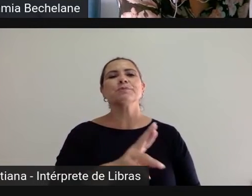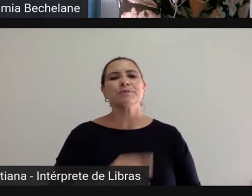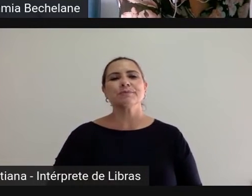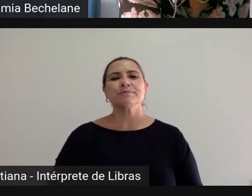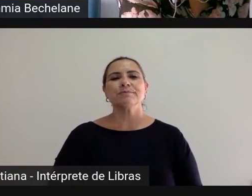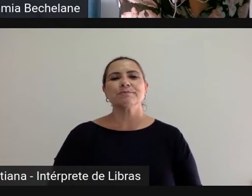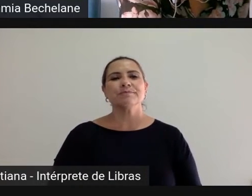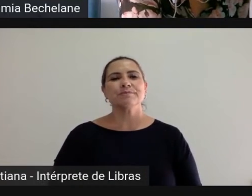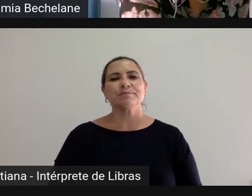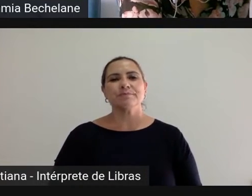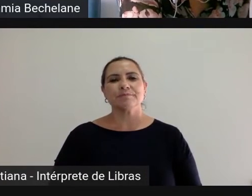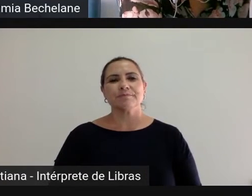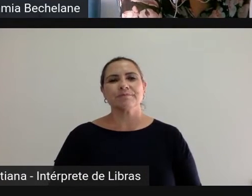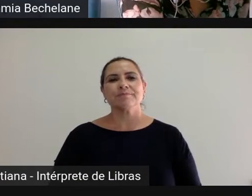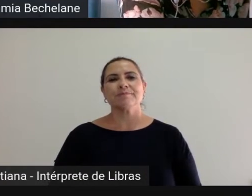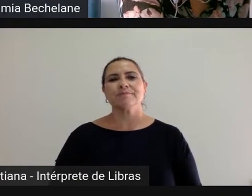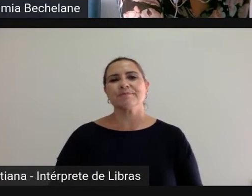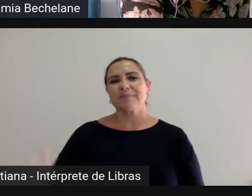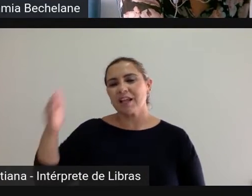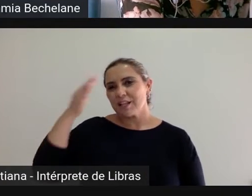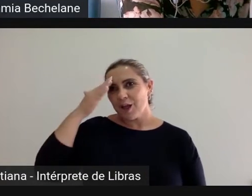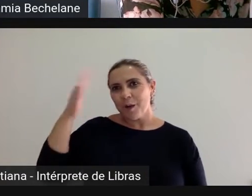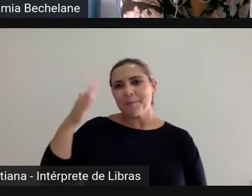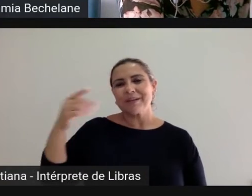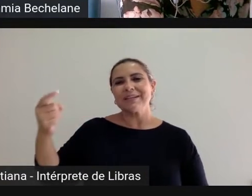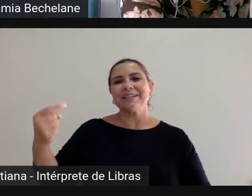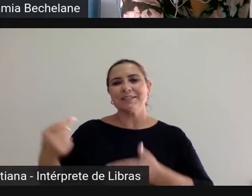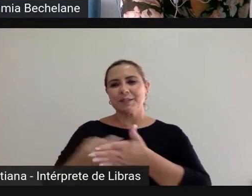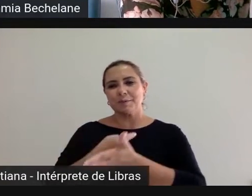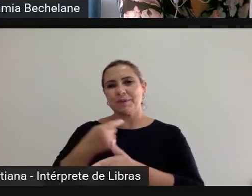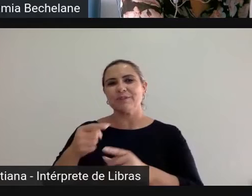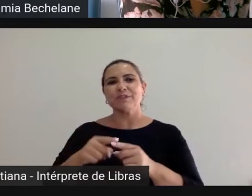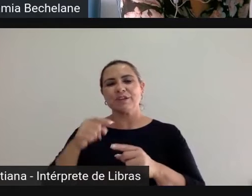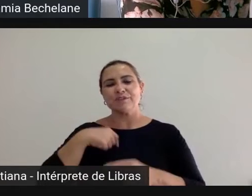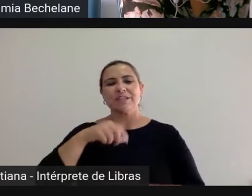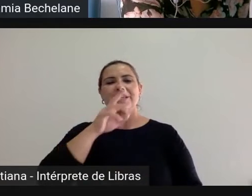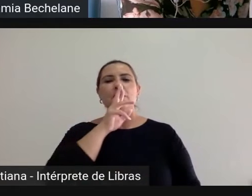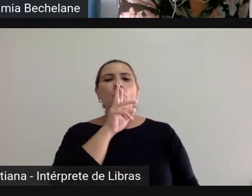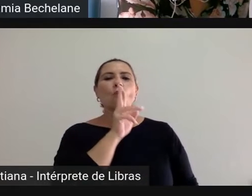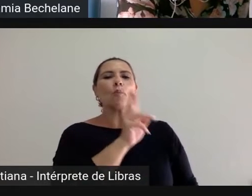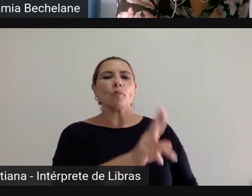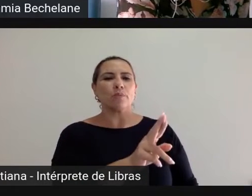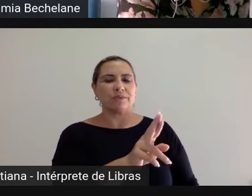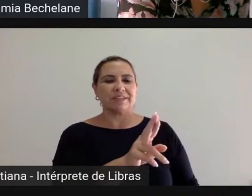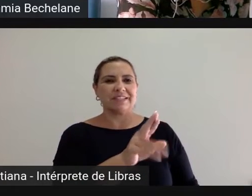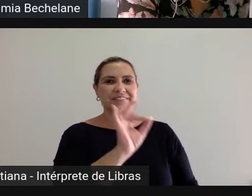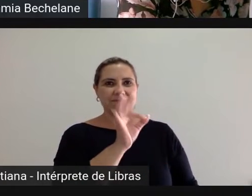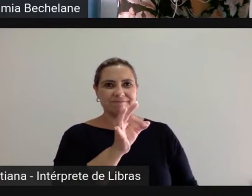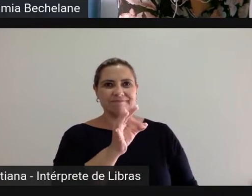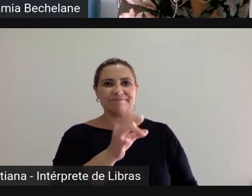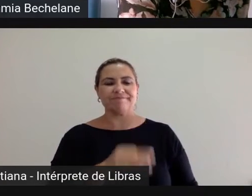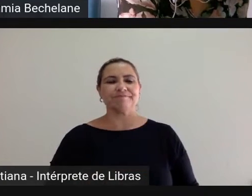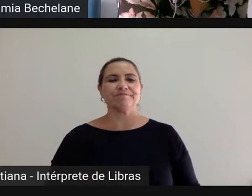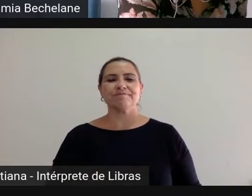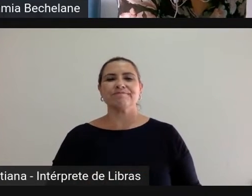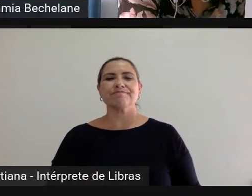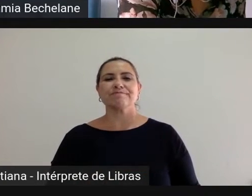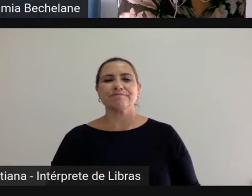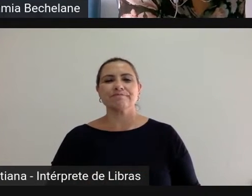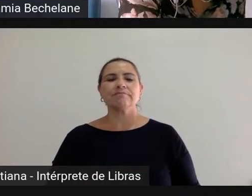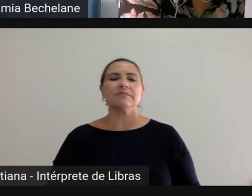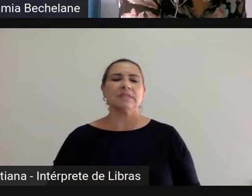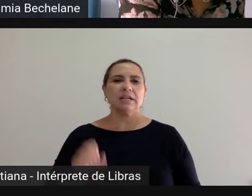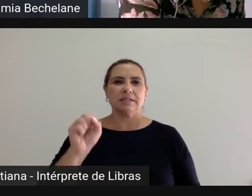Bom, André, muito obrigada pela pergunta. Eu vou tentar responder de uma maneira bastante objetiva. É claro que a tese passa, sim,